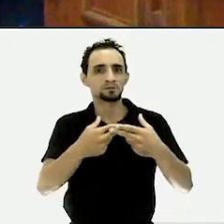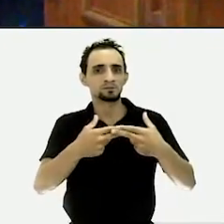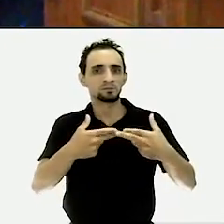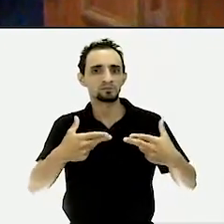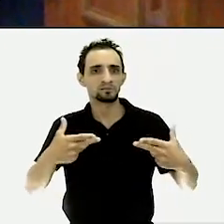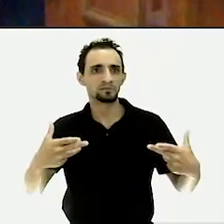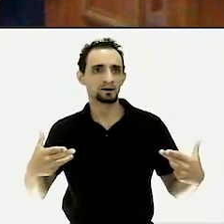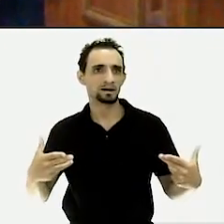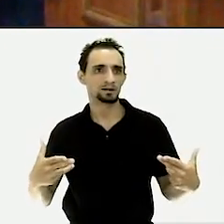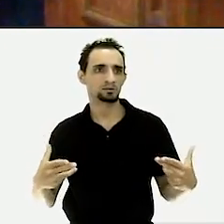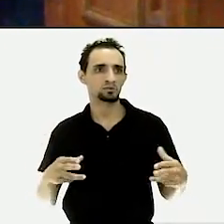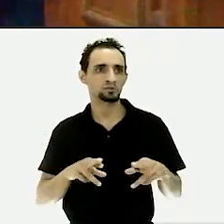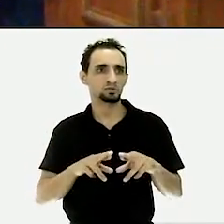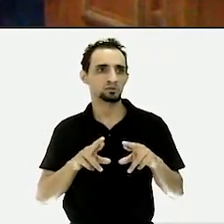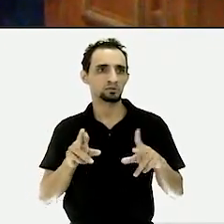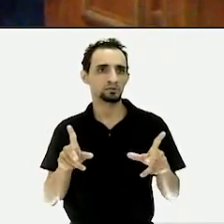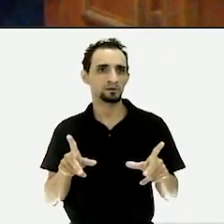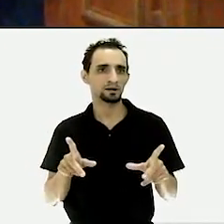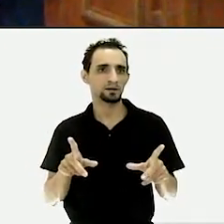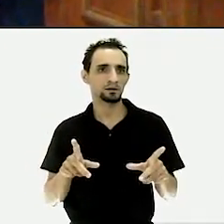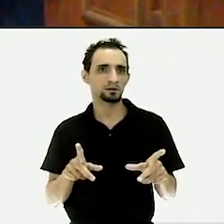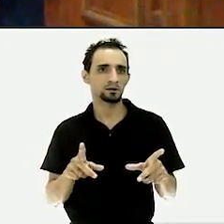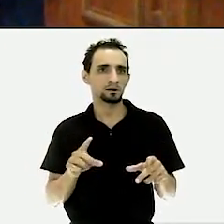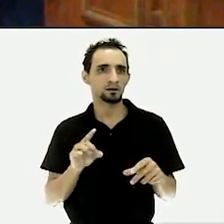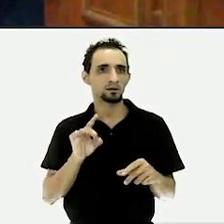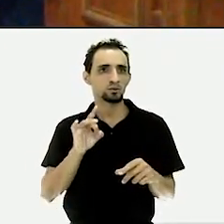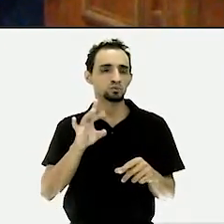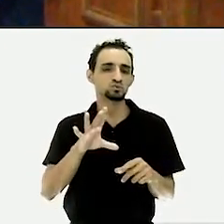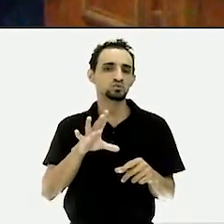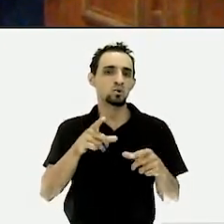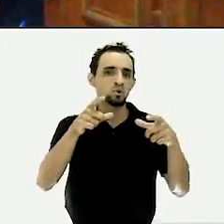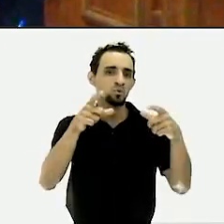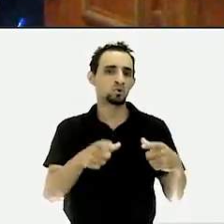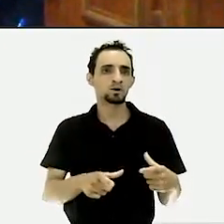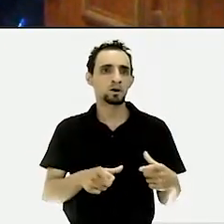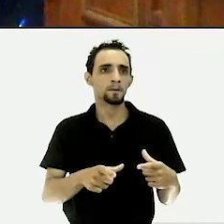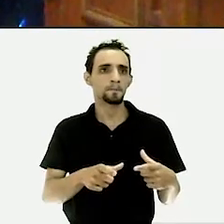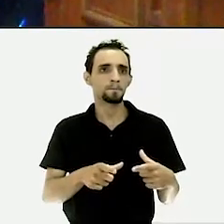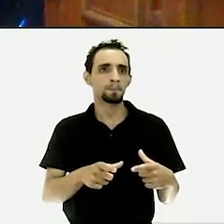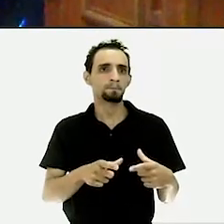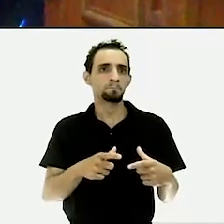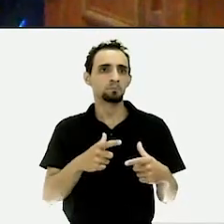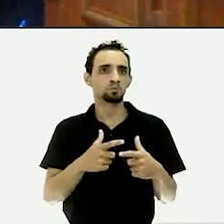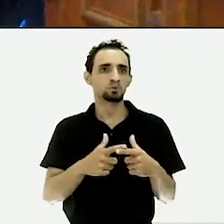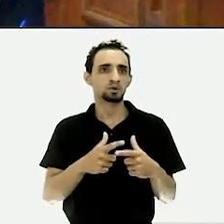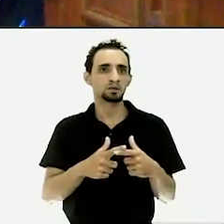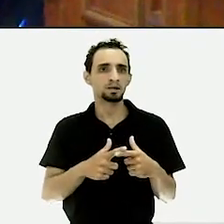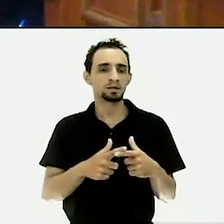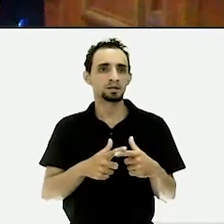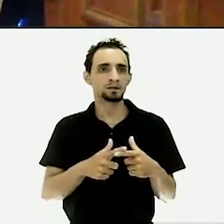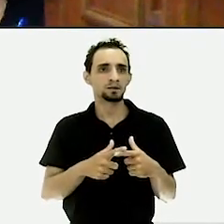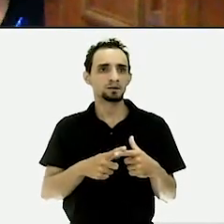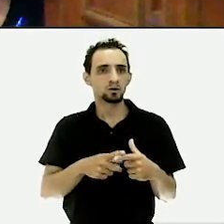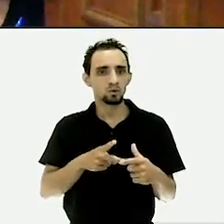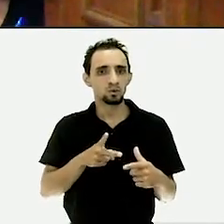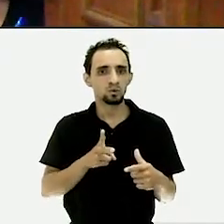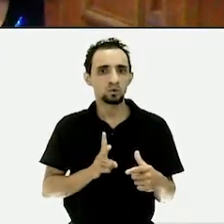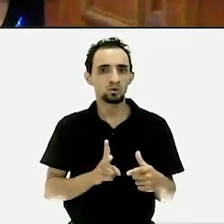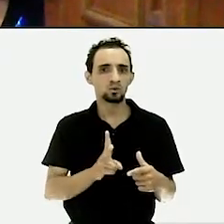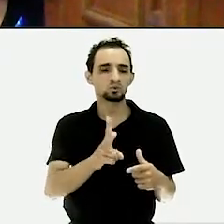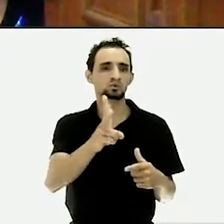como da população em si. Agora, a parceria público-privada, eu acho que é o que mais tem